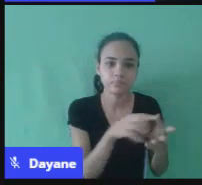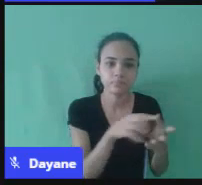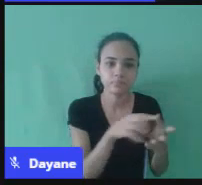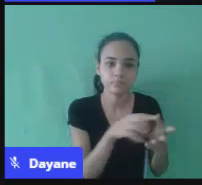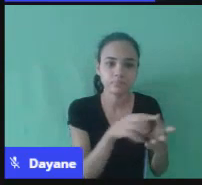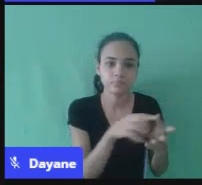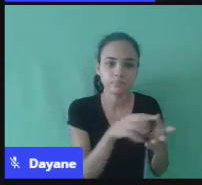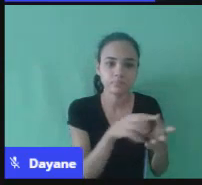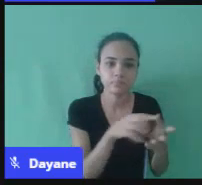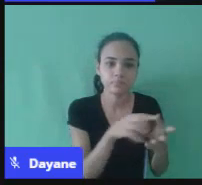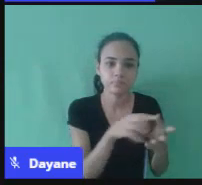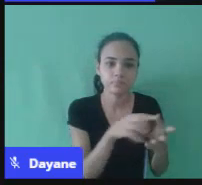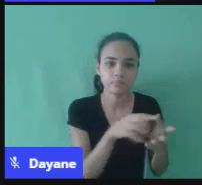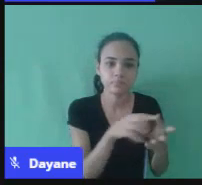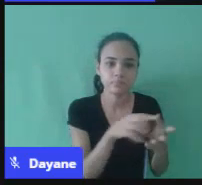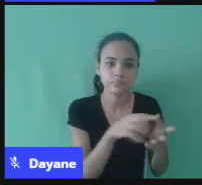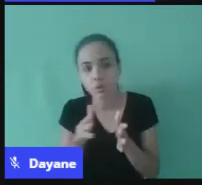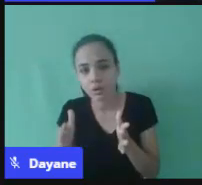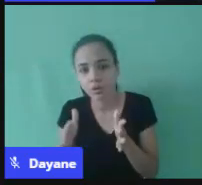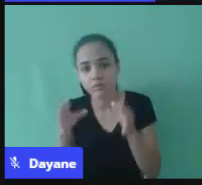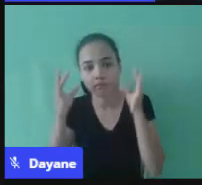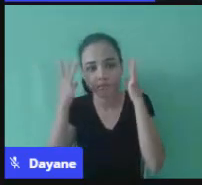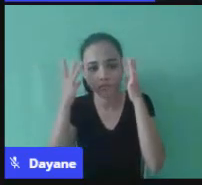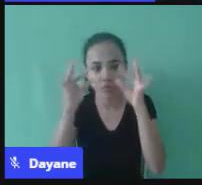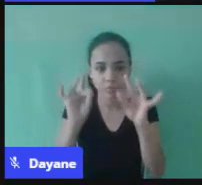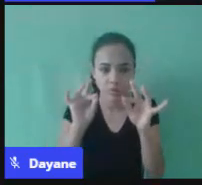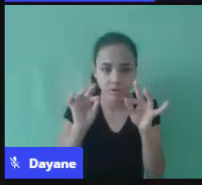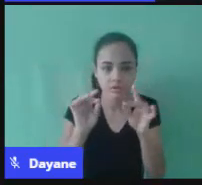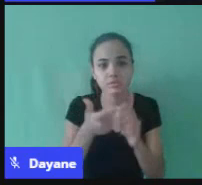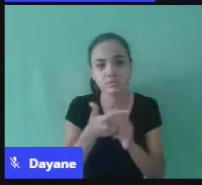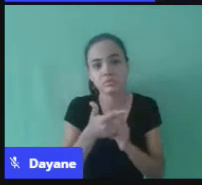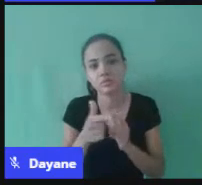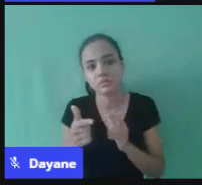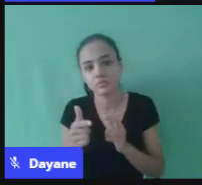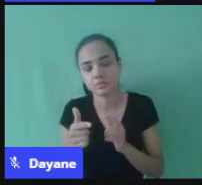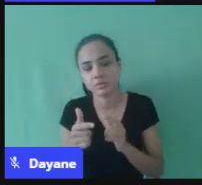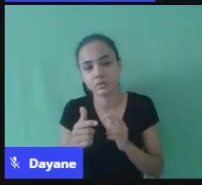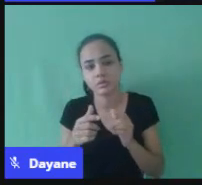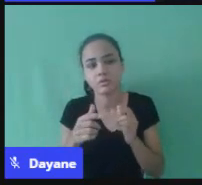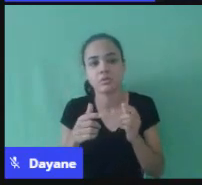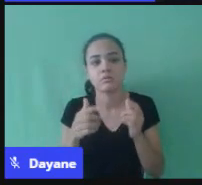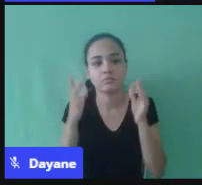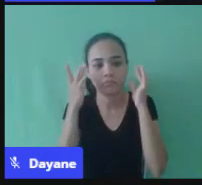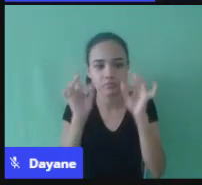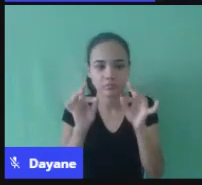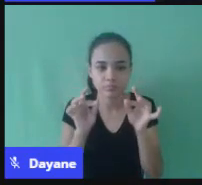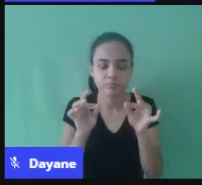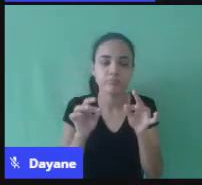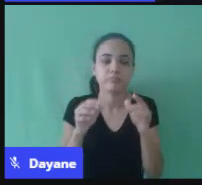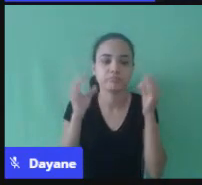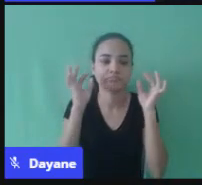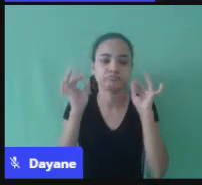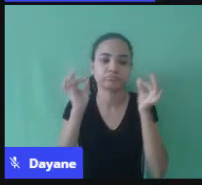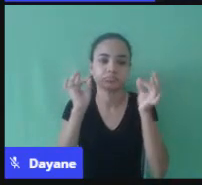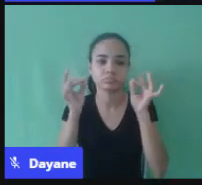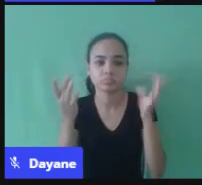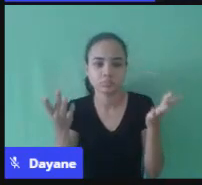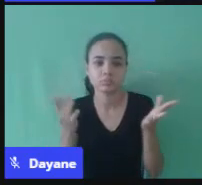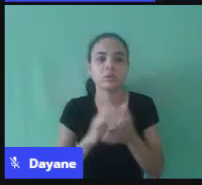estamos com um professor e aprendemos sozinhos com colegas, com desconhecidos.